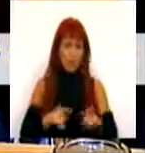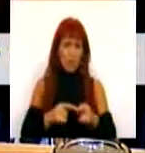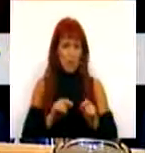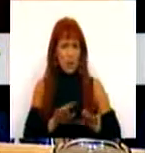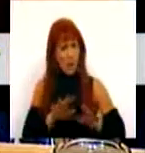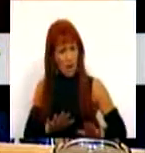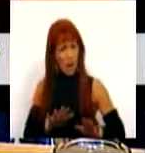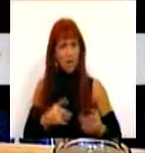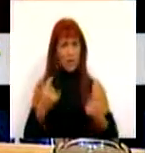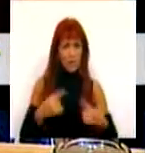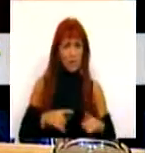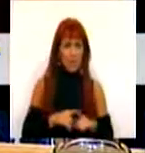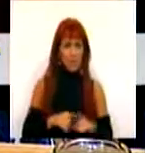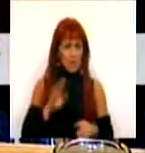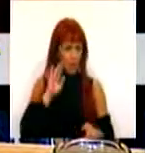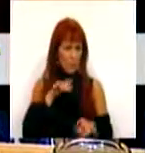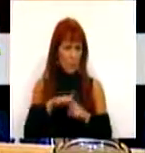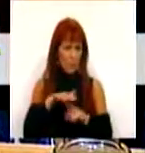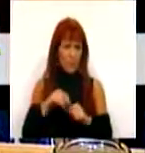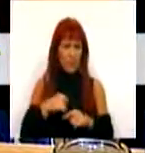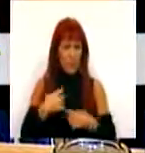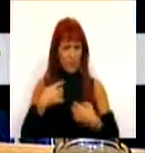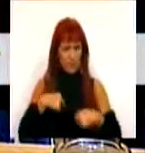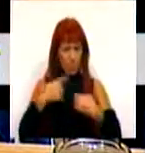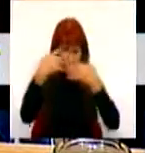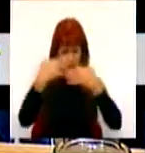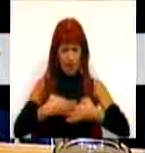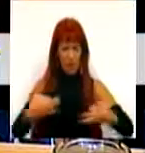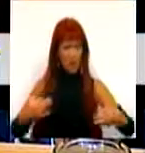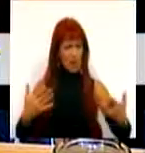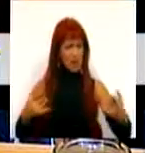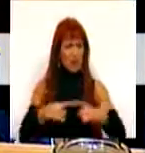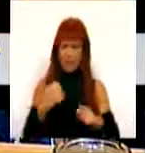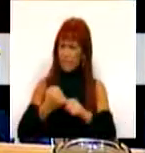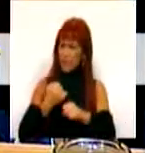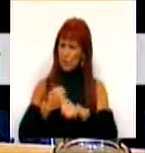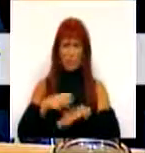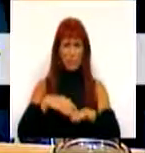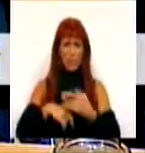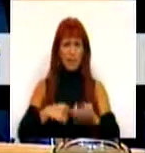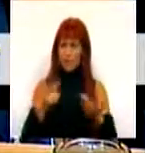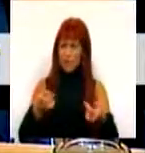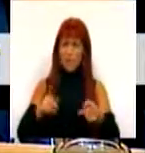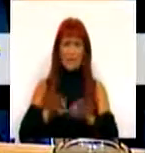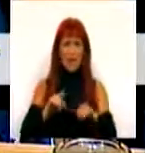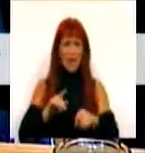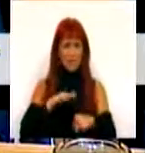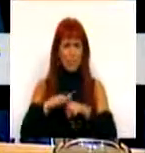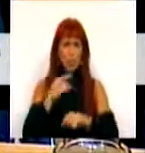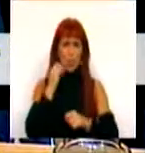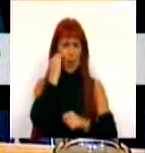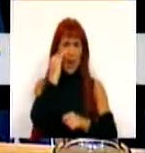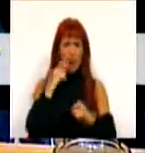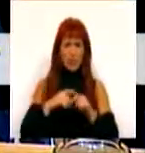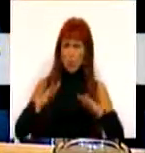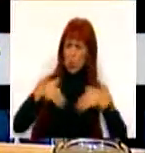esse travão que tinha consequências na própria dignidade da atividade exercida, como também consequências muito graves